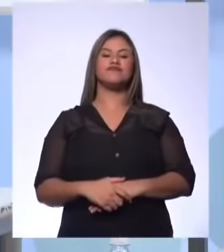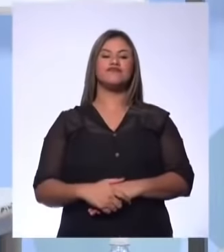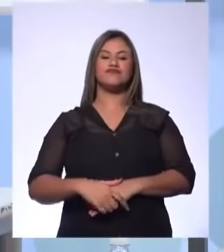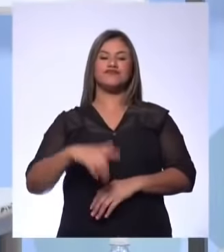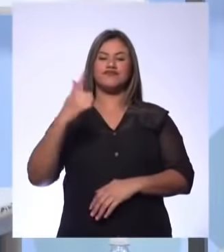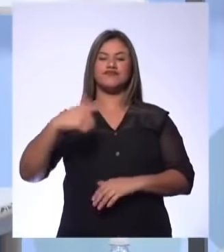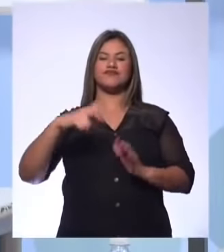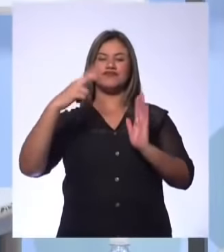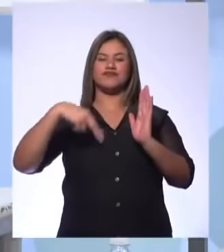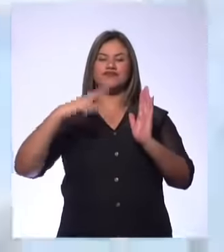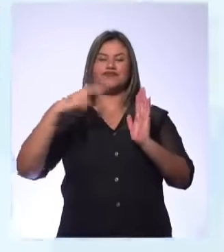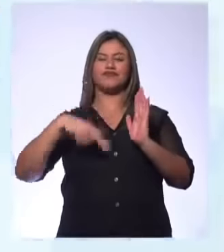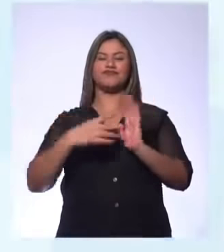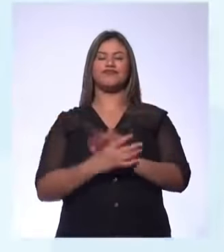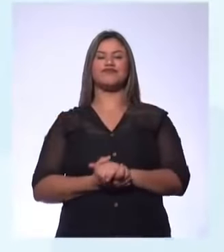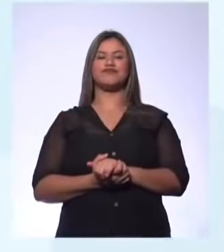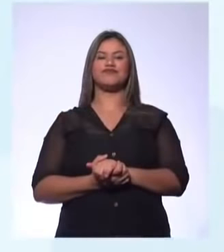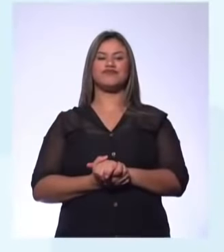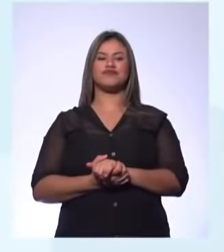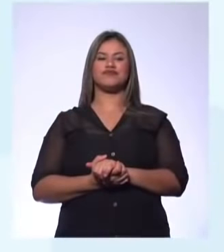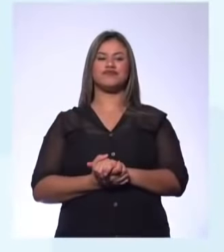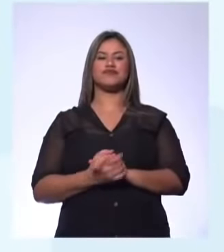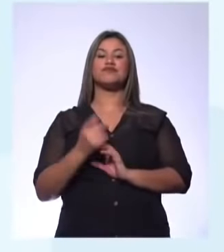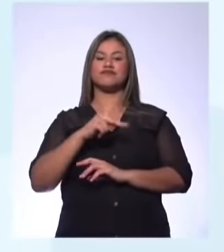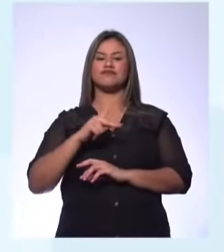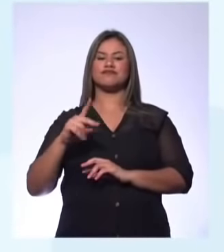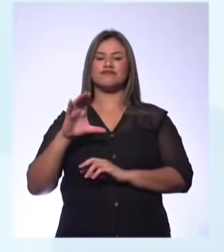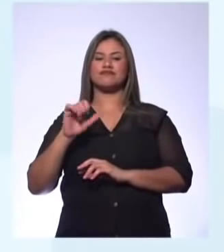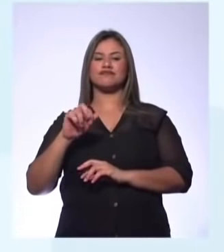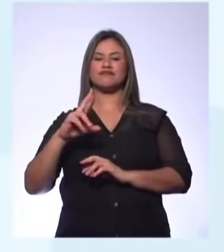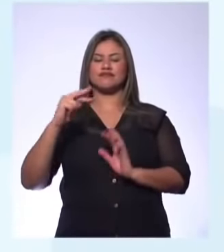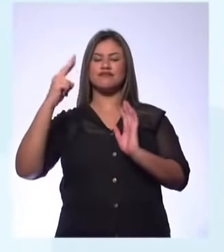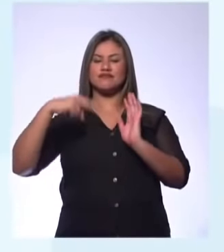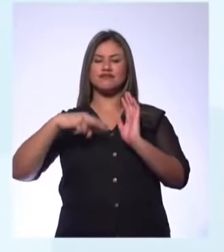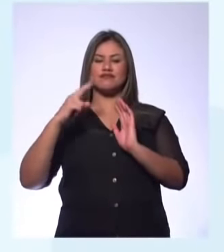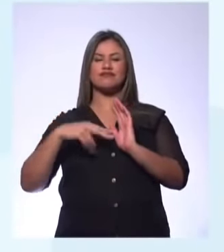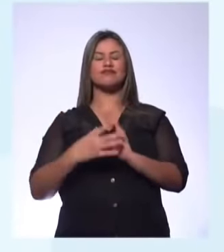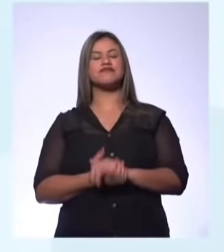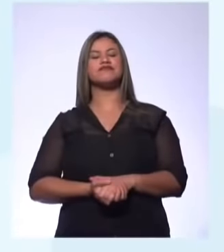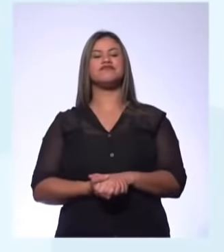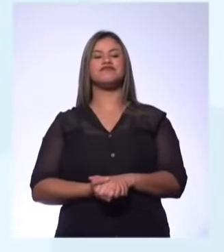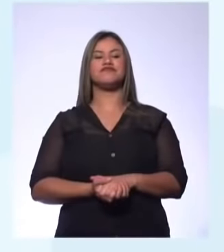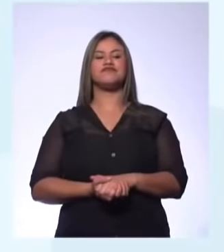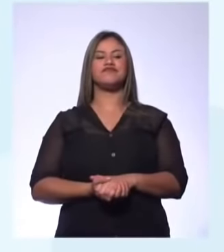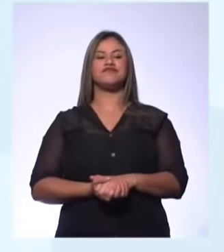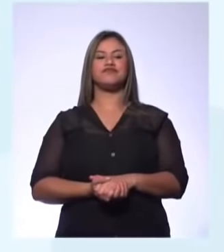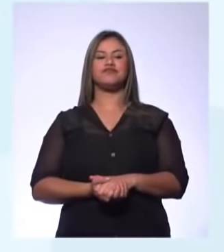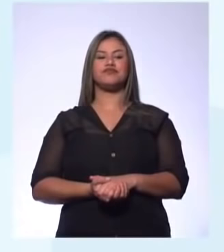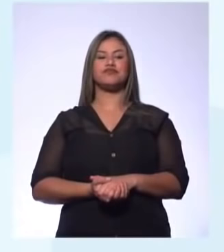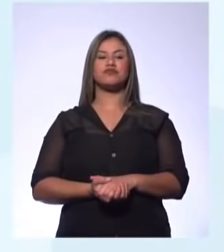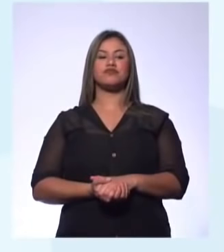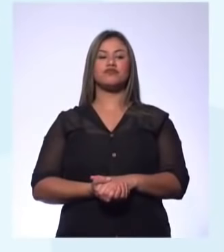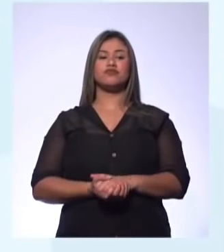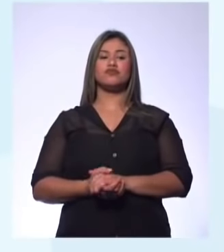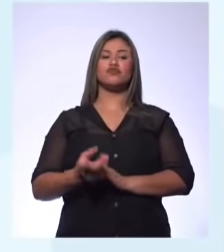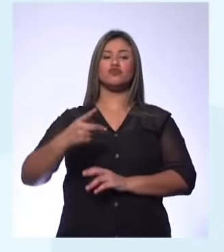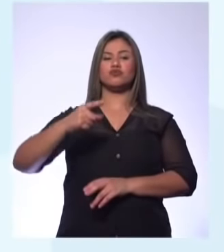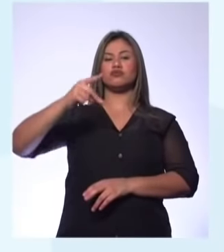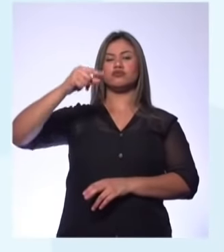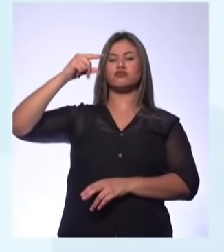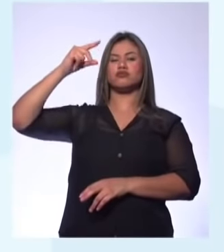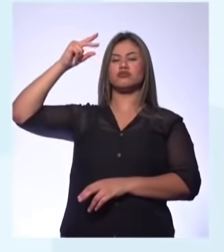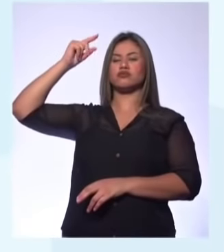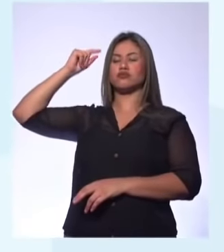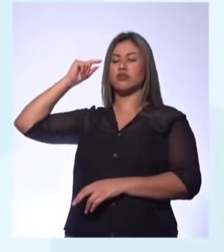uma leitura para fazer. Professor Carlos, por gentileza. Vamos lá, garotada. Já vimos que na antiguidade